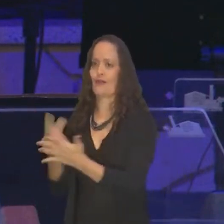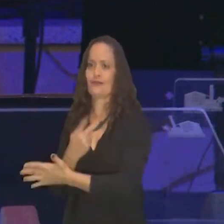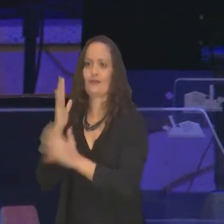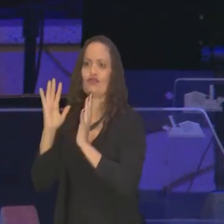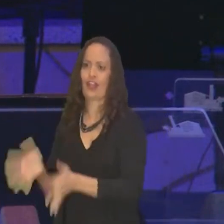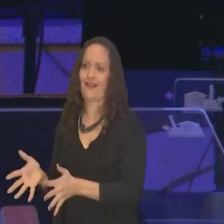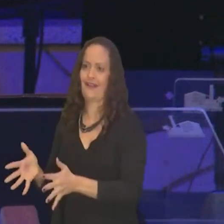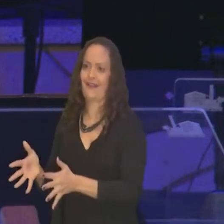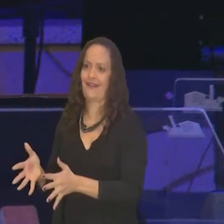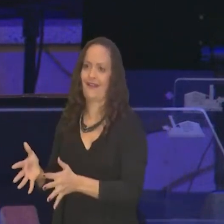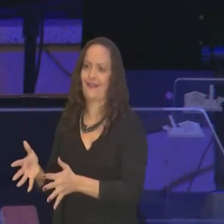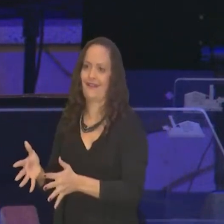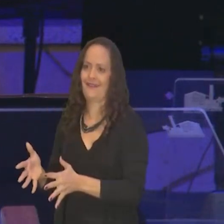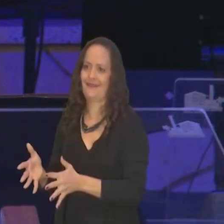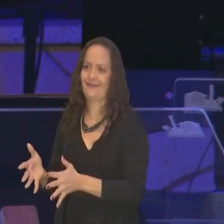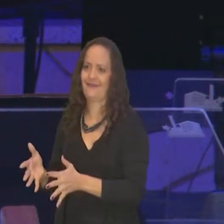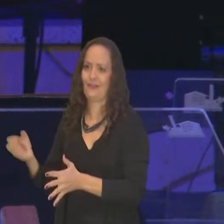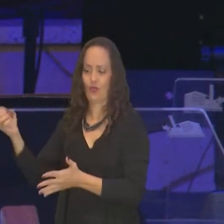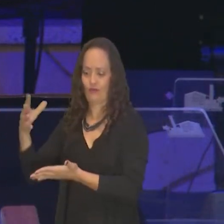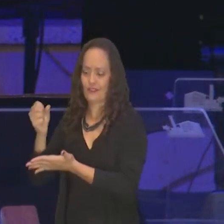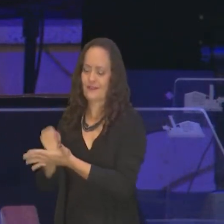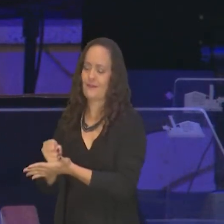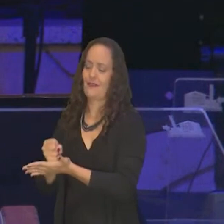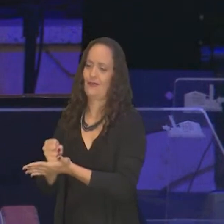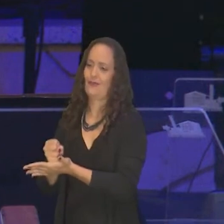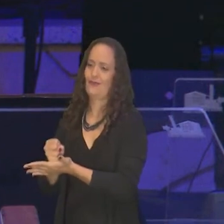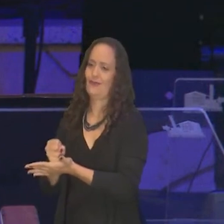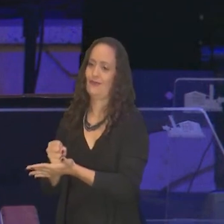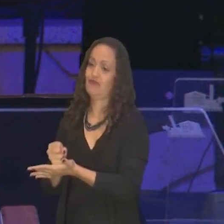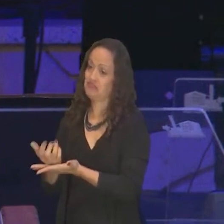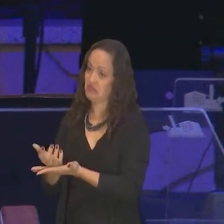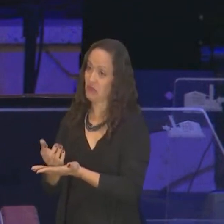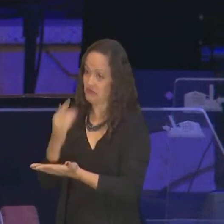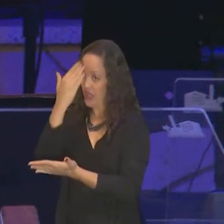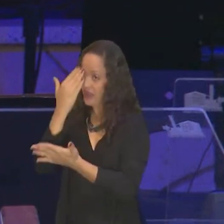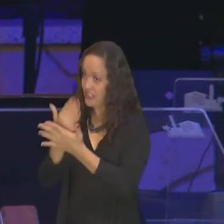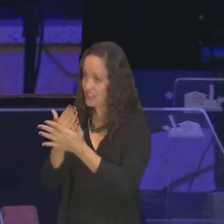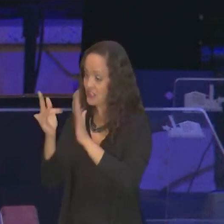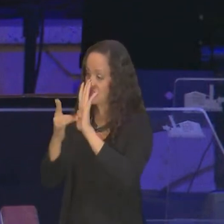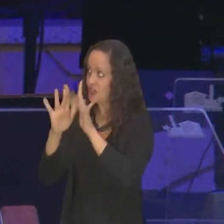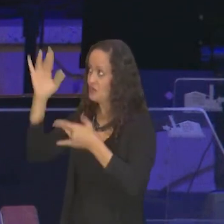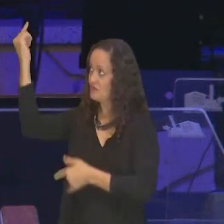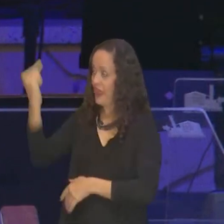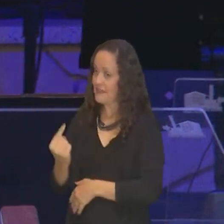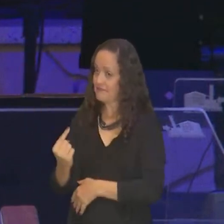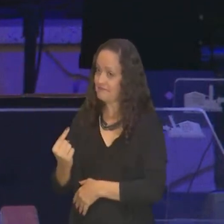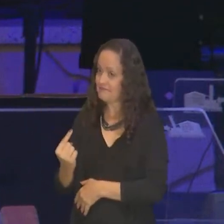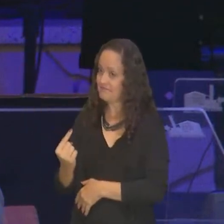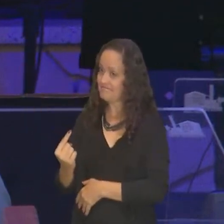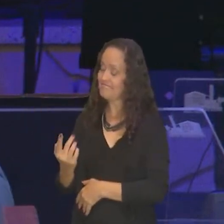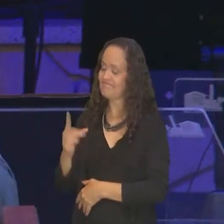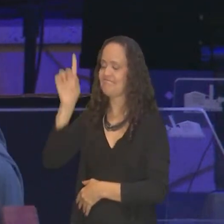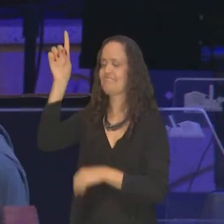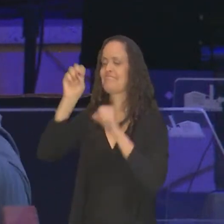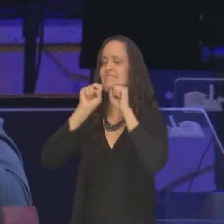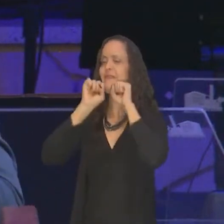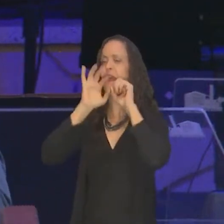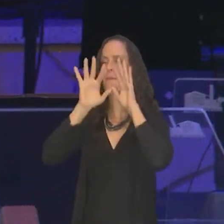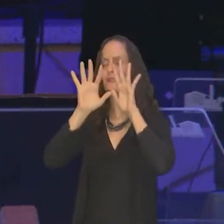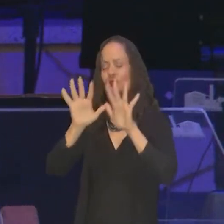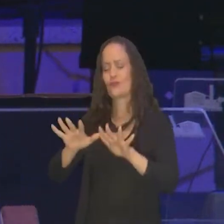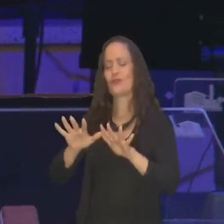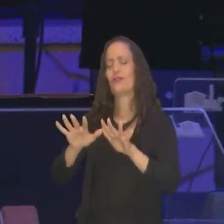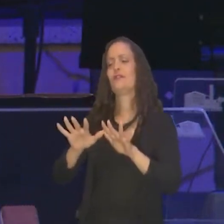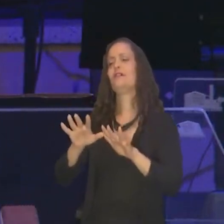as profecias da sua volta. Que o Senhor nos ajude, que o Senhor nos abençoe, que o Senhor